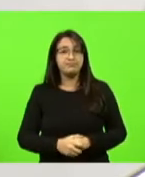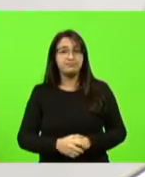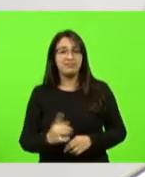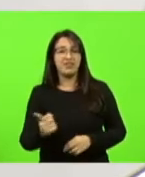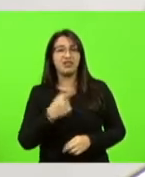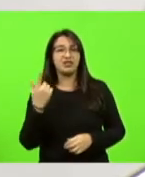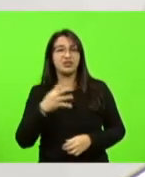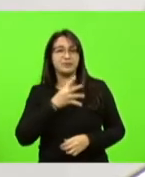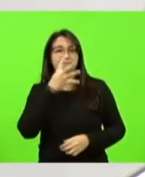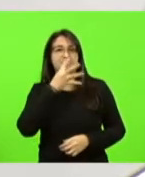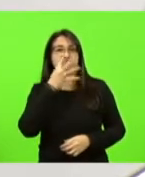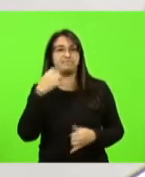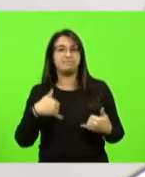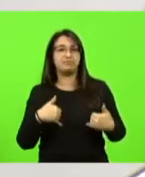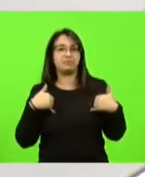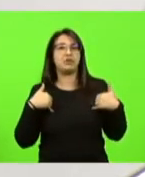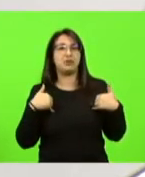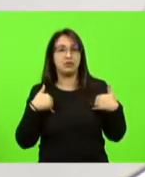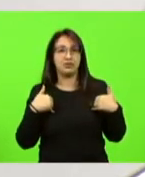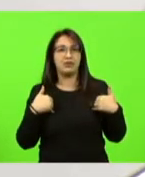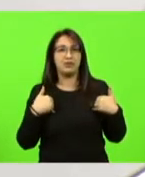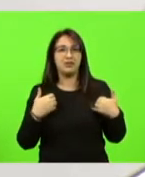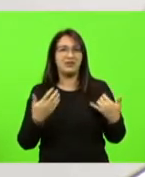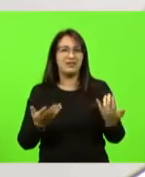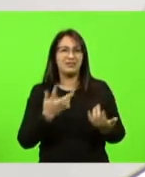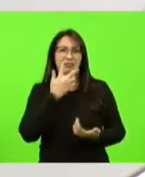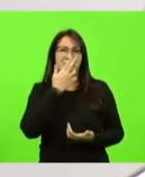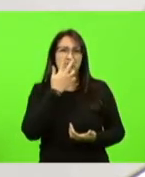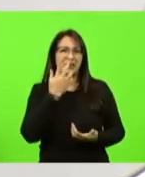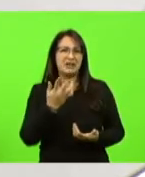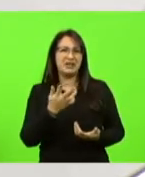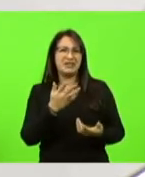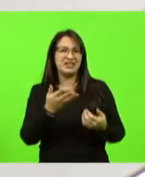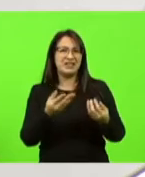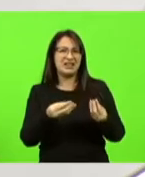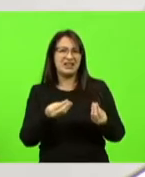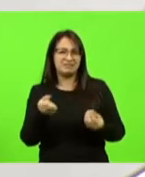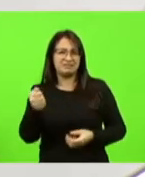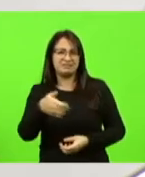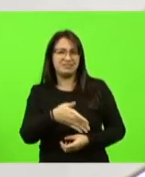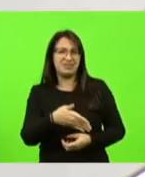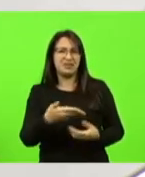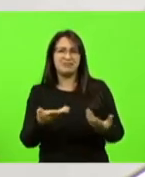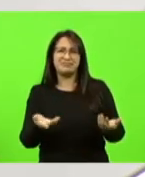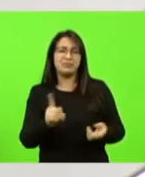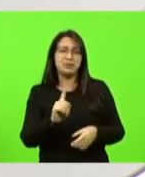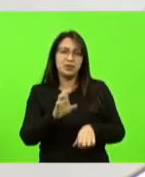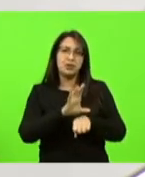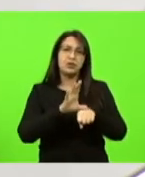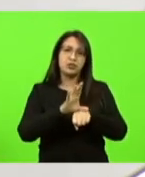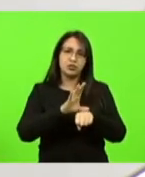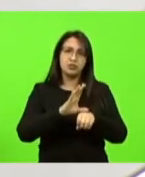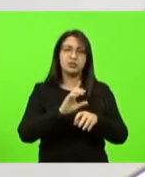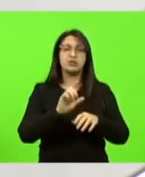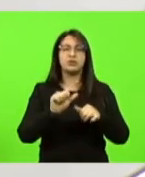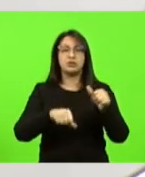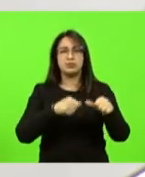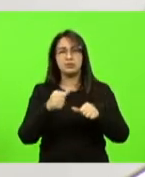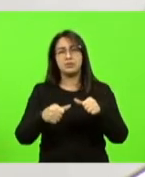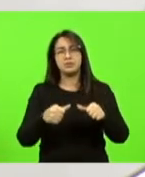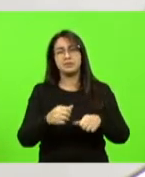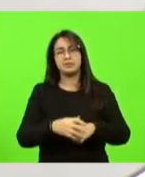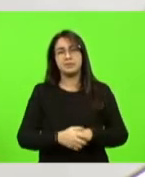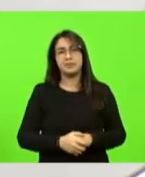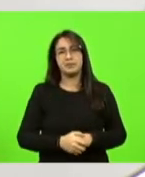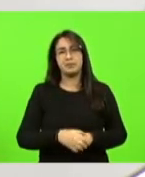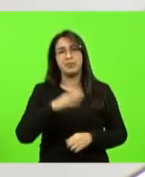isso, mudar assim, com essa facilidade, como se fosse nada. Uma Constituição foi mudada. Talvez por isso nós sejamos o